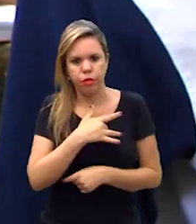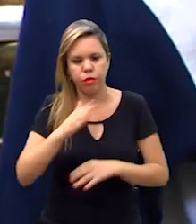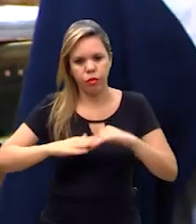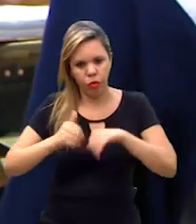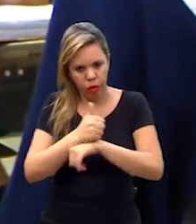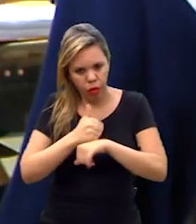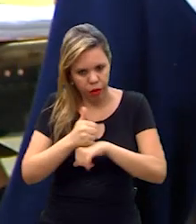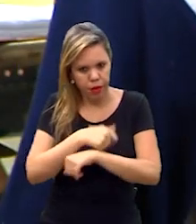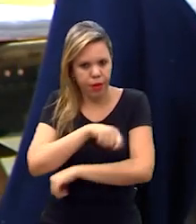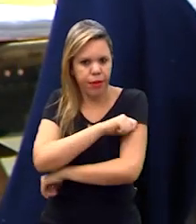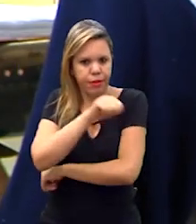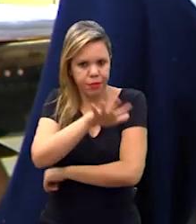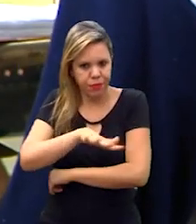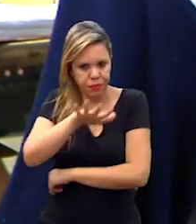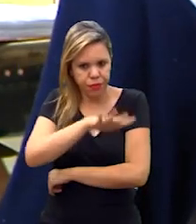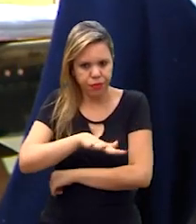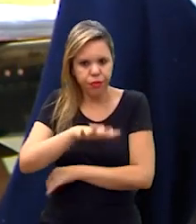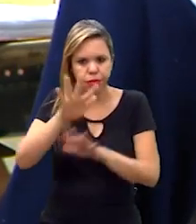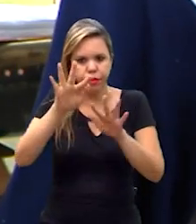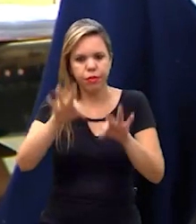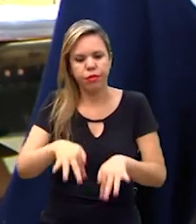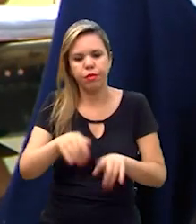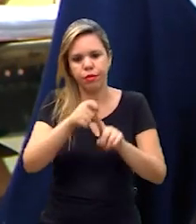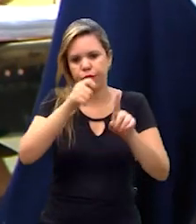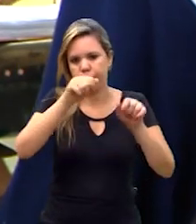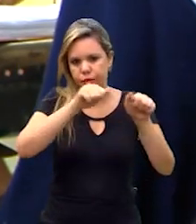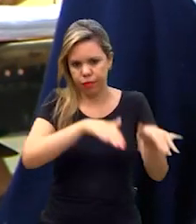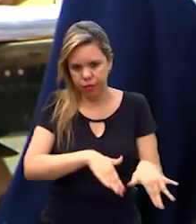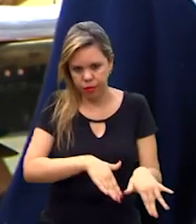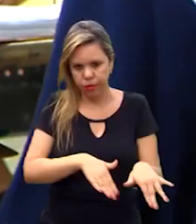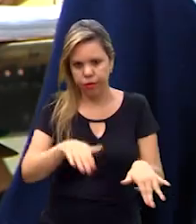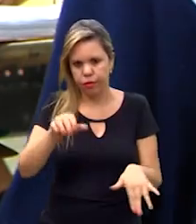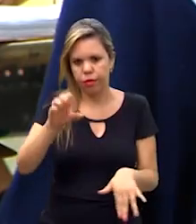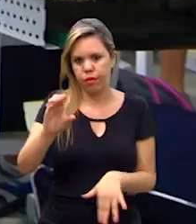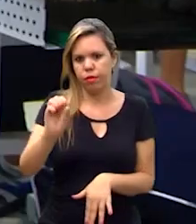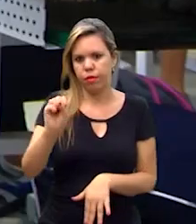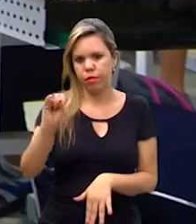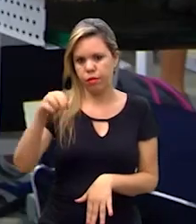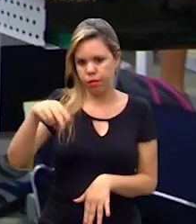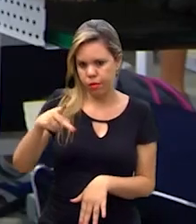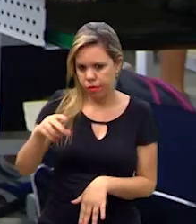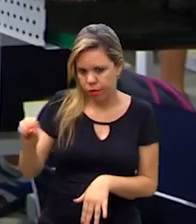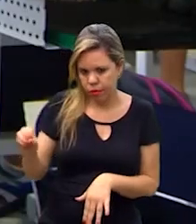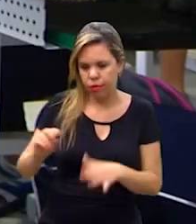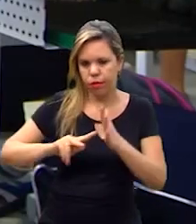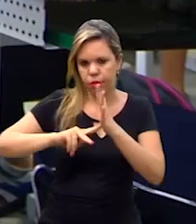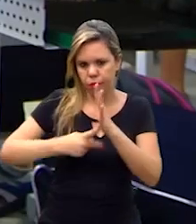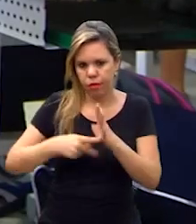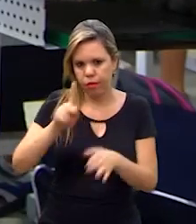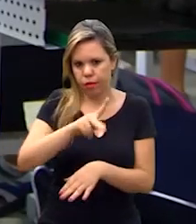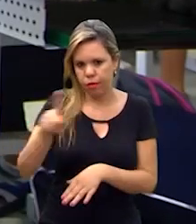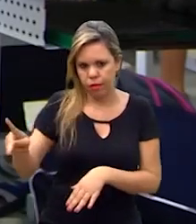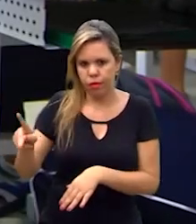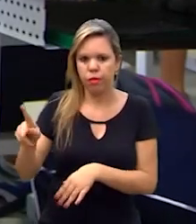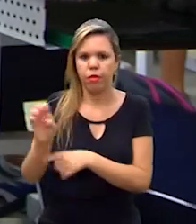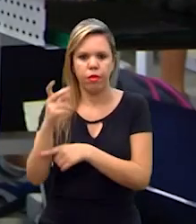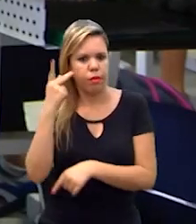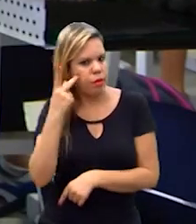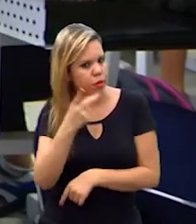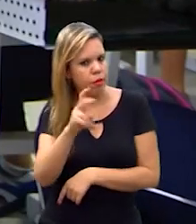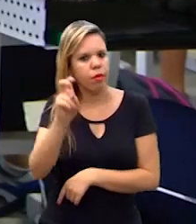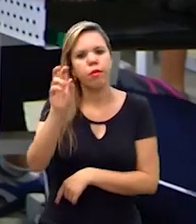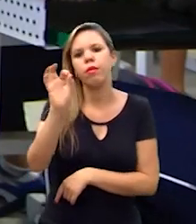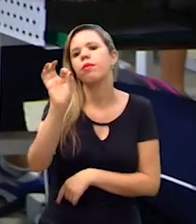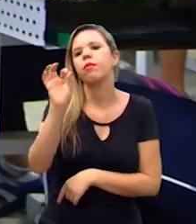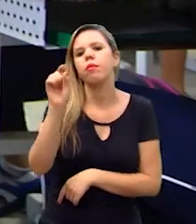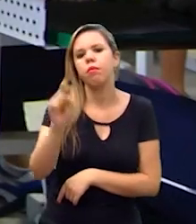à saúde dos profissionais e dos alunos. No final de setembro, o Simpro, Sindicato dos Professores de São Paulo, que